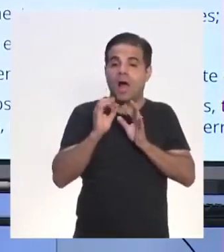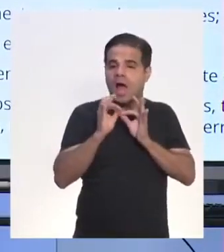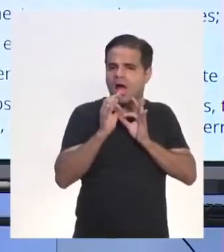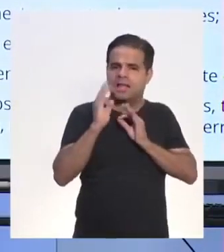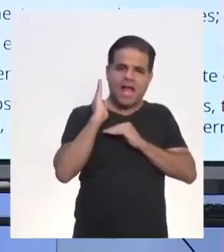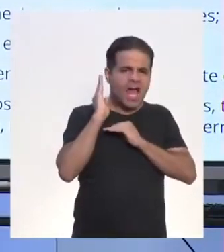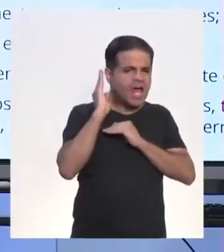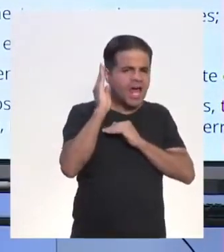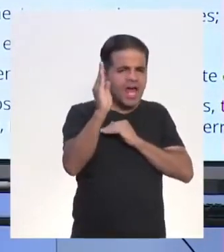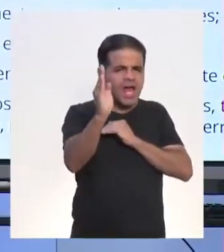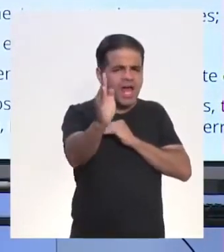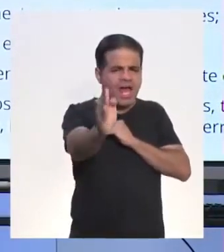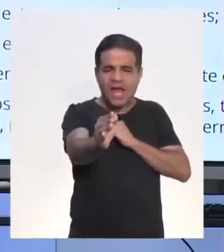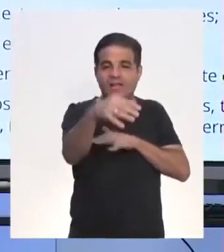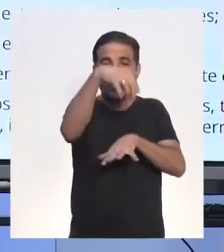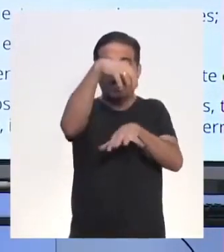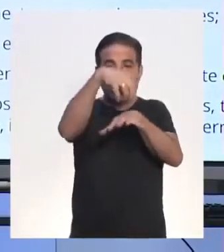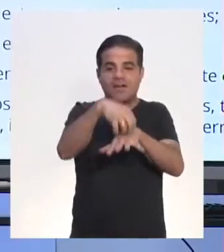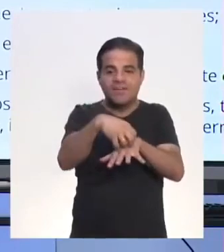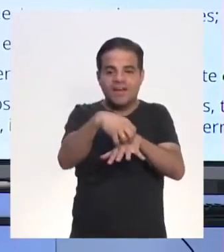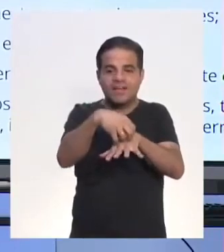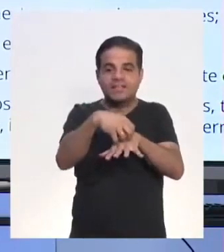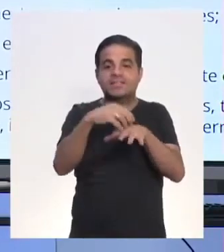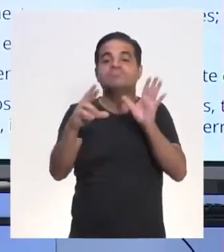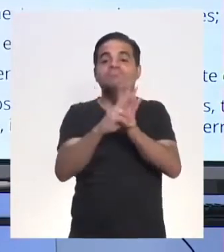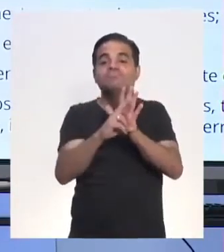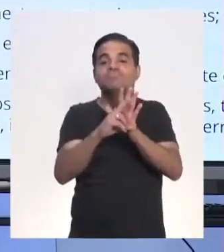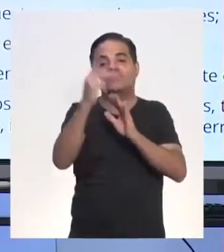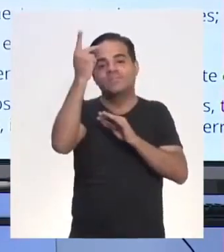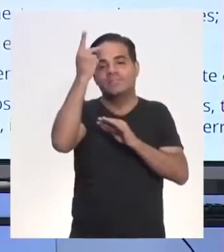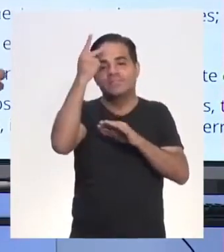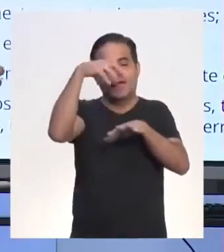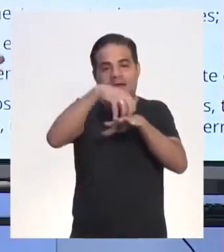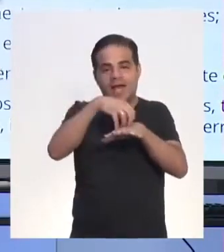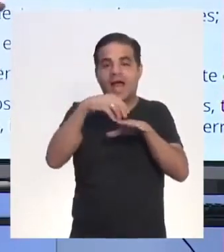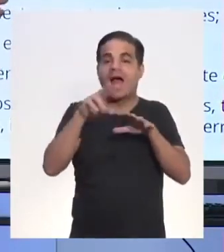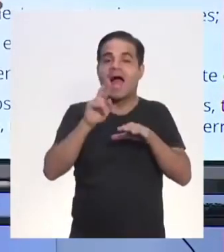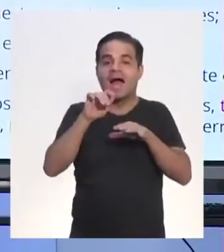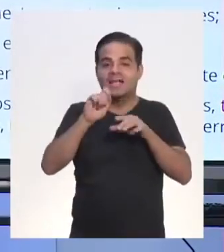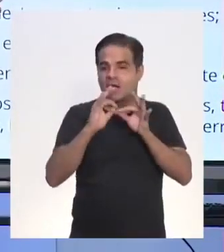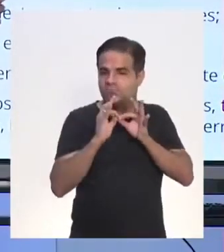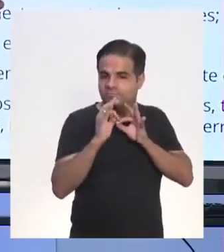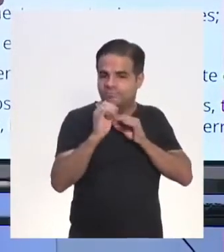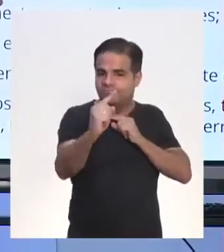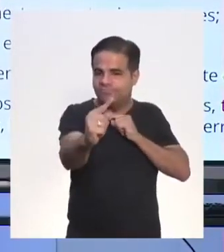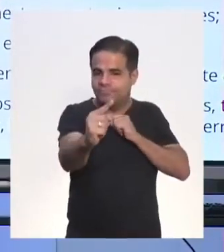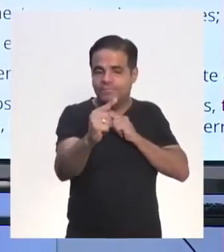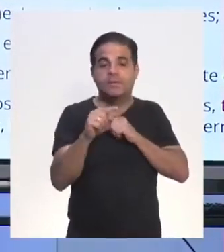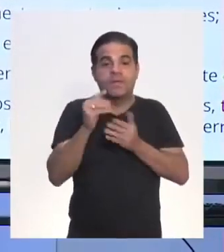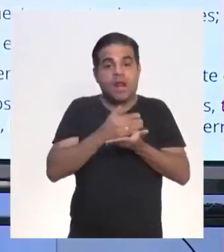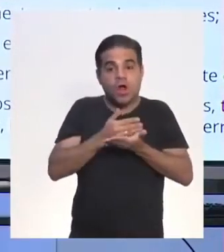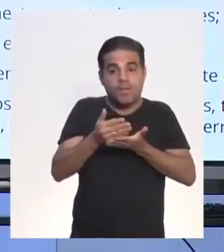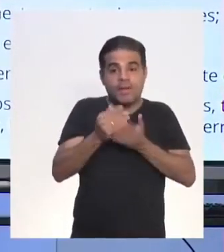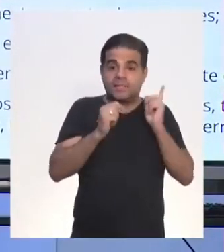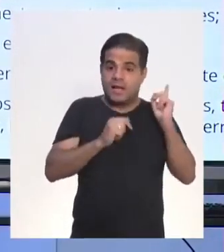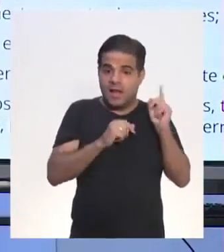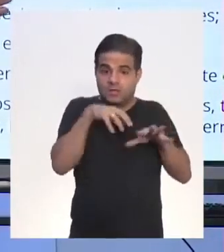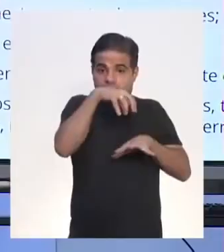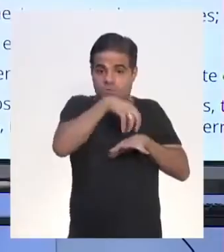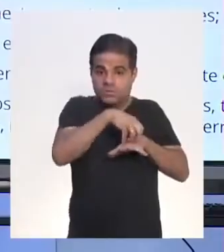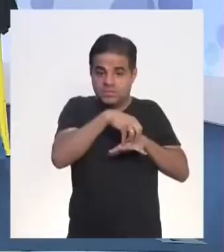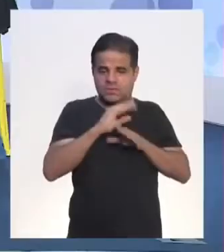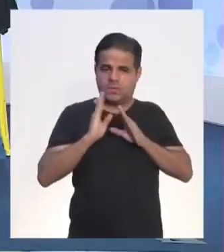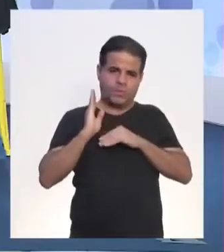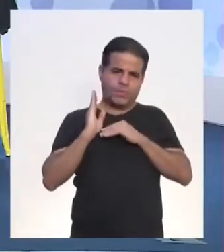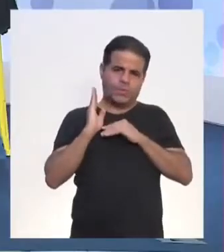como referência o centro da cidade de São Paulo. A radial, linha reta, leste, porque ela sai do centro, né, praticamente em